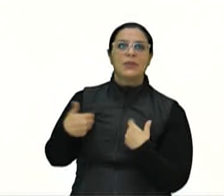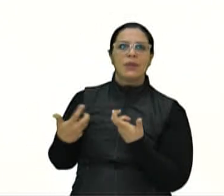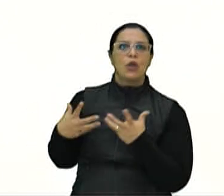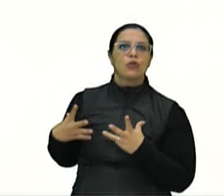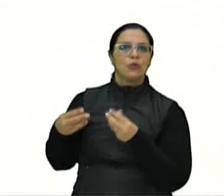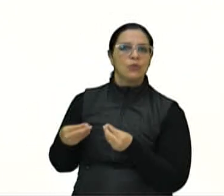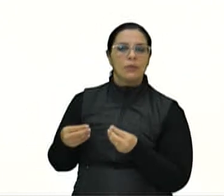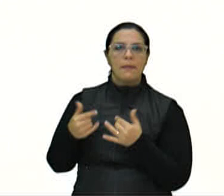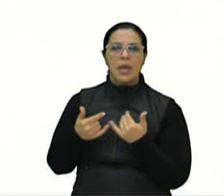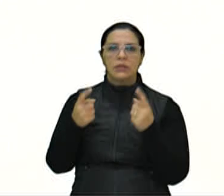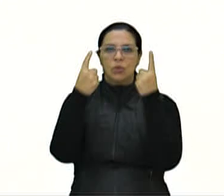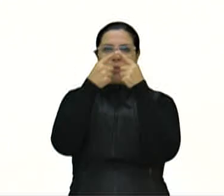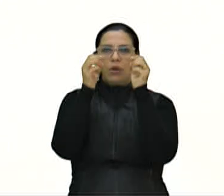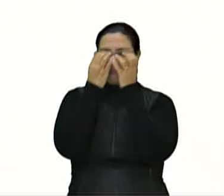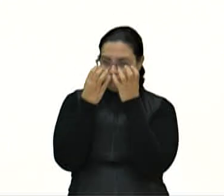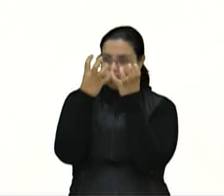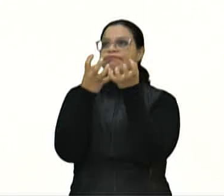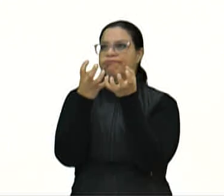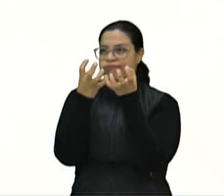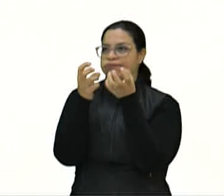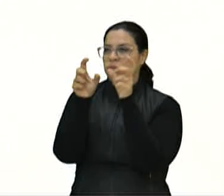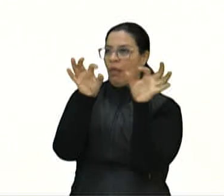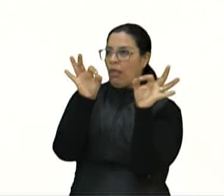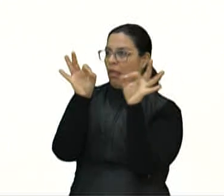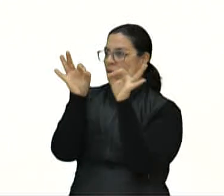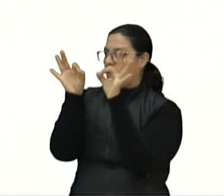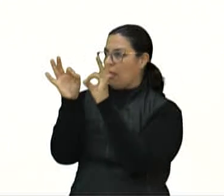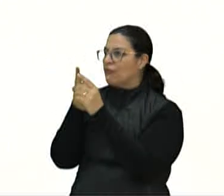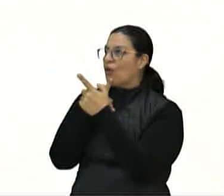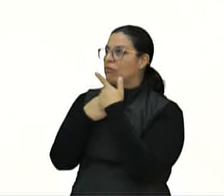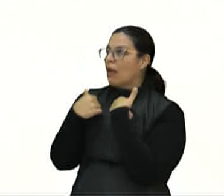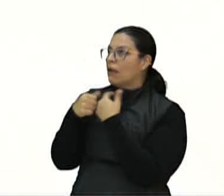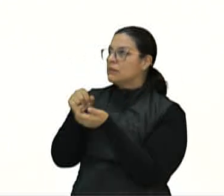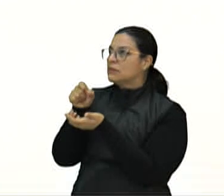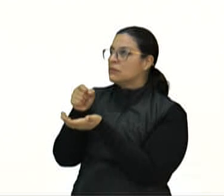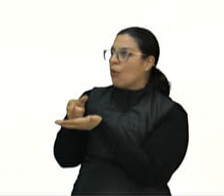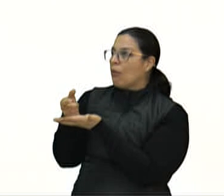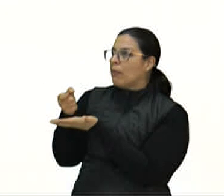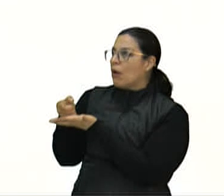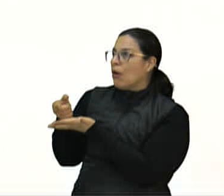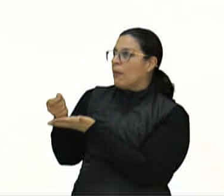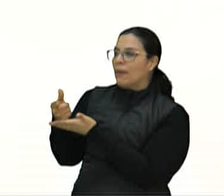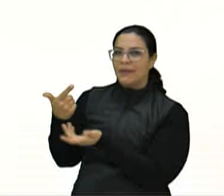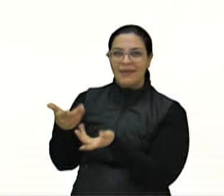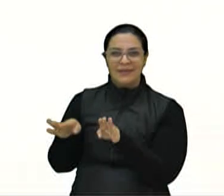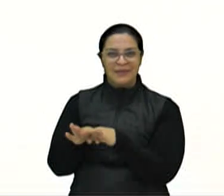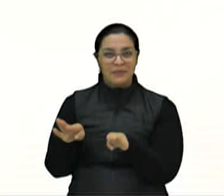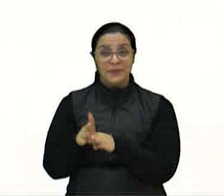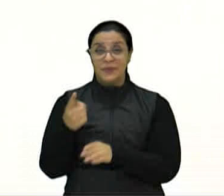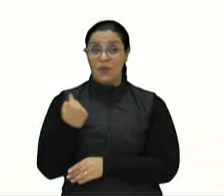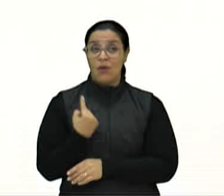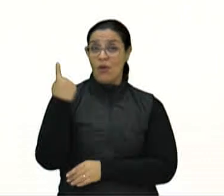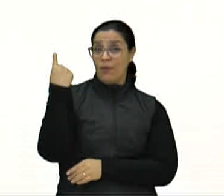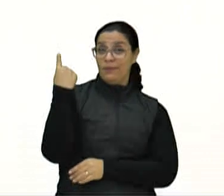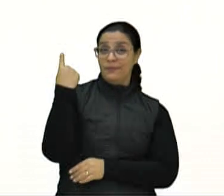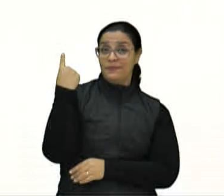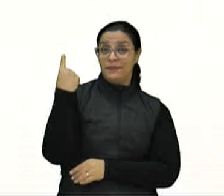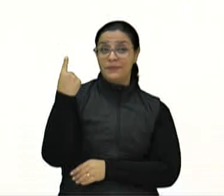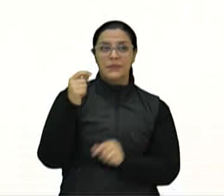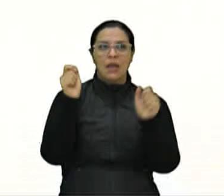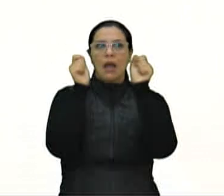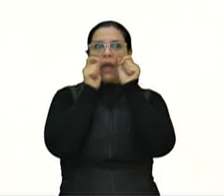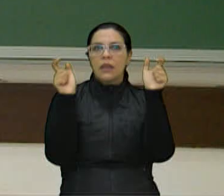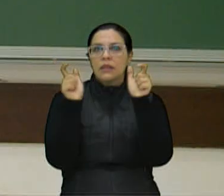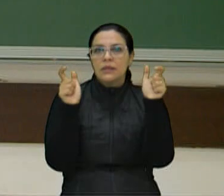nossos olhos. As coisas são feitas para que nós tenhamos desejo de consumir. Olha para isso. um